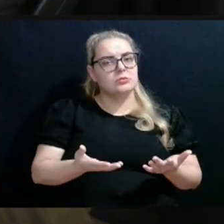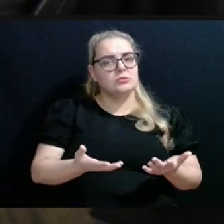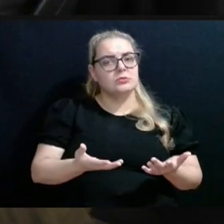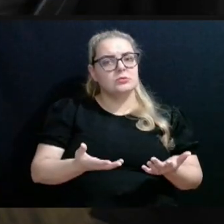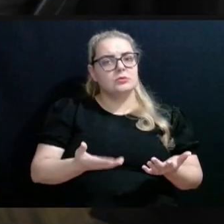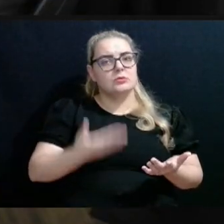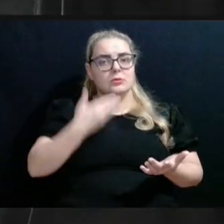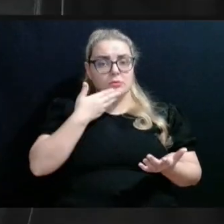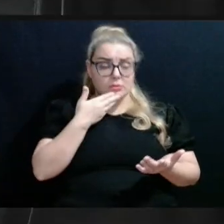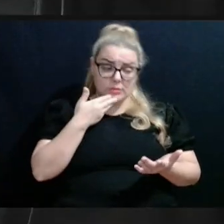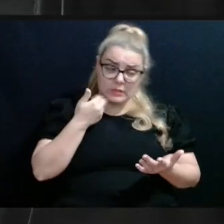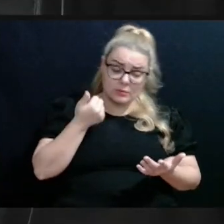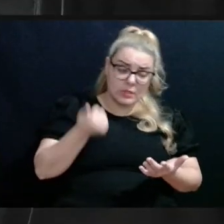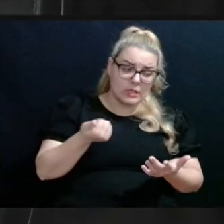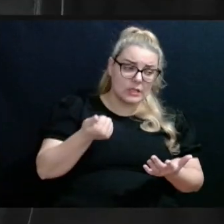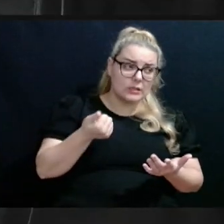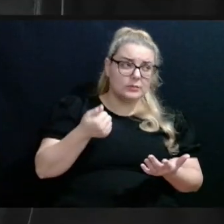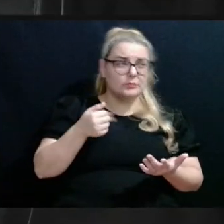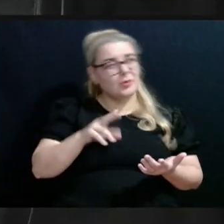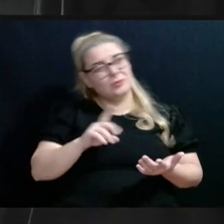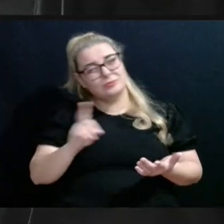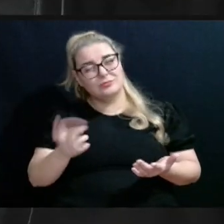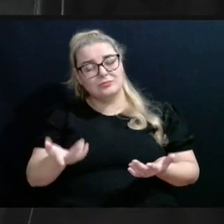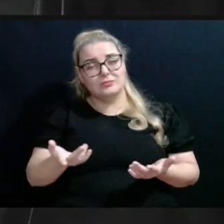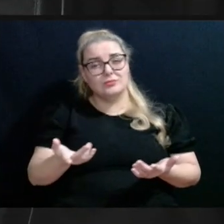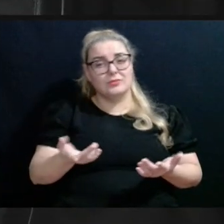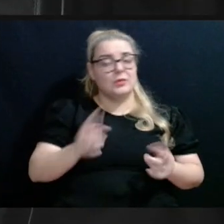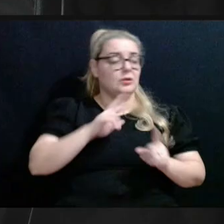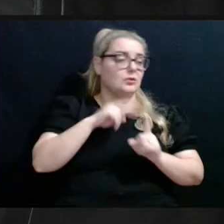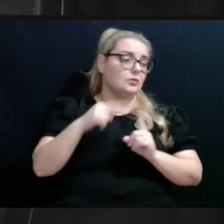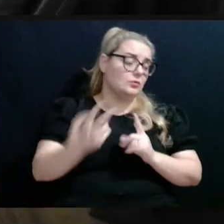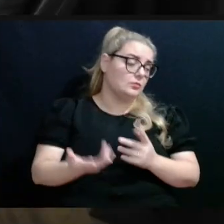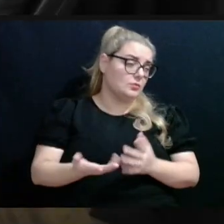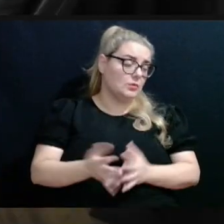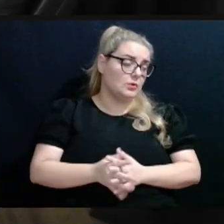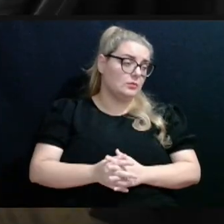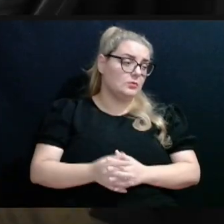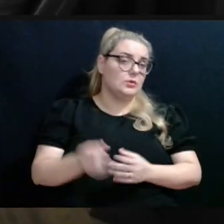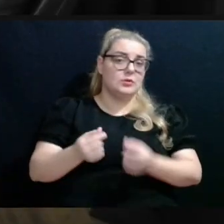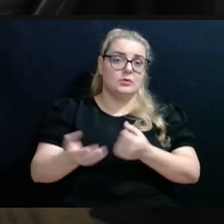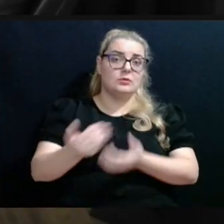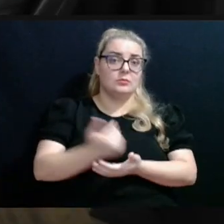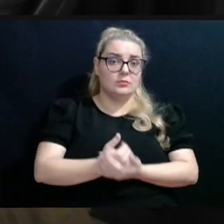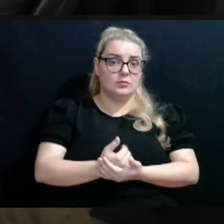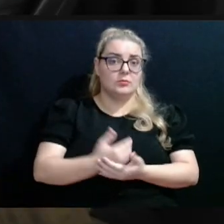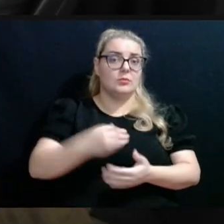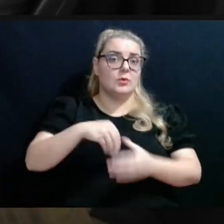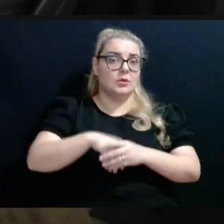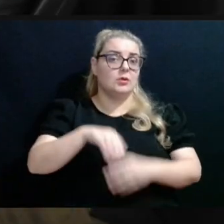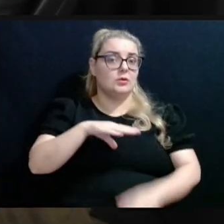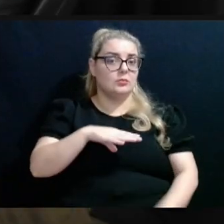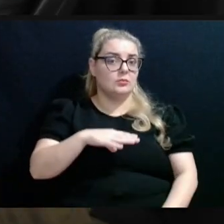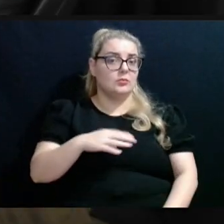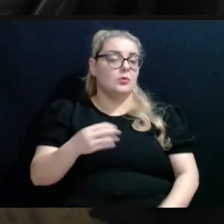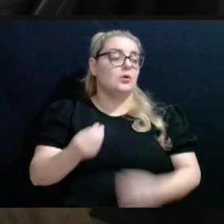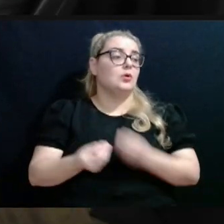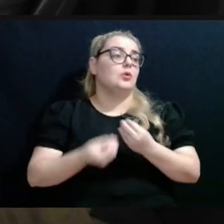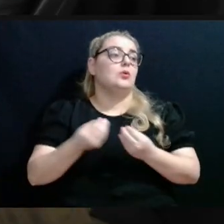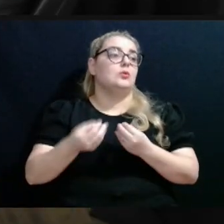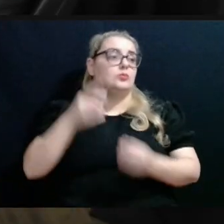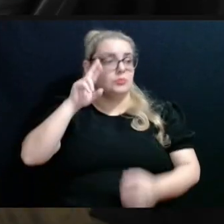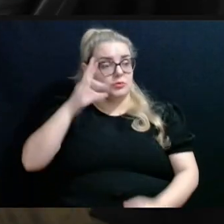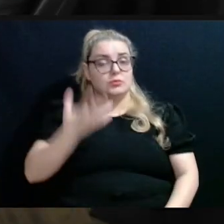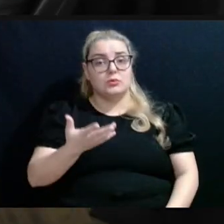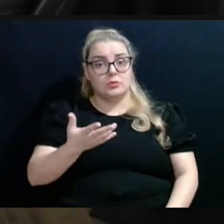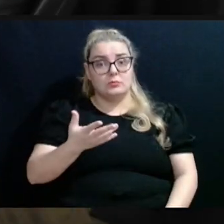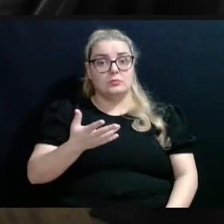melhor ou não no ponto de vista de receita que entra para o município, e como o senhor que tem, inclusive,